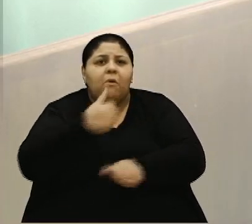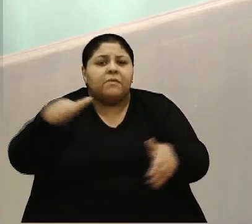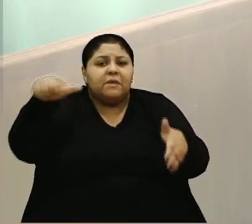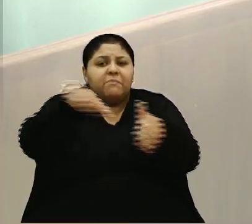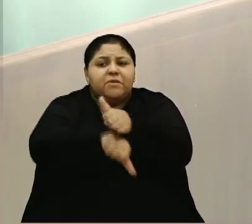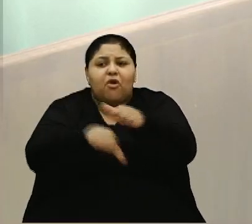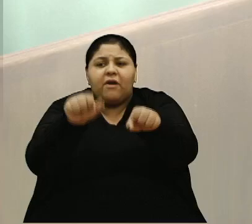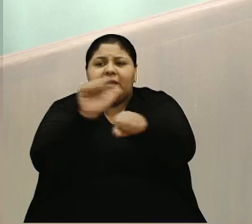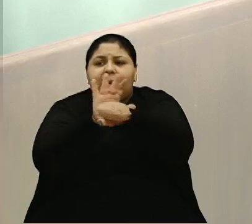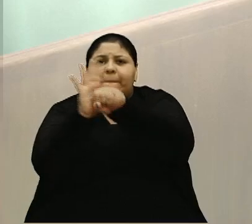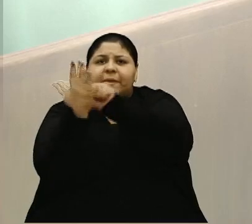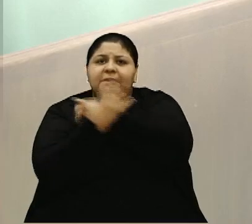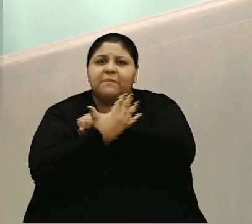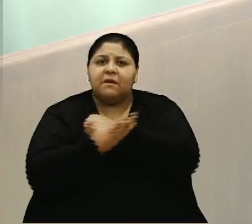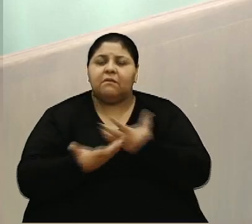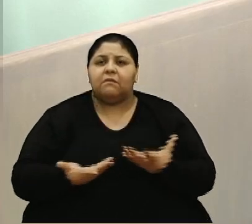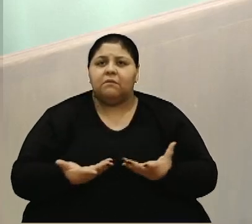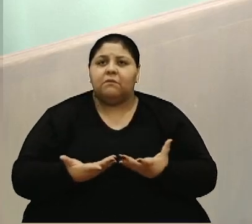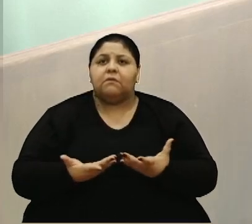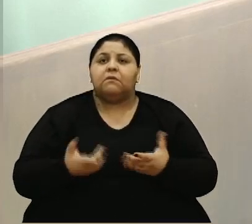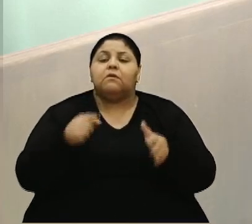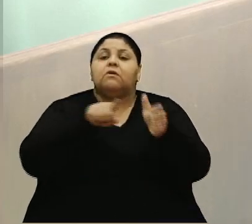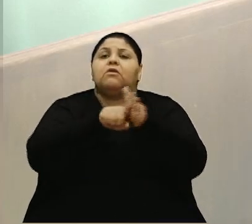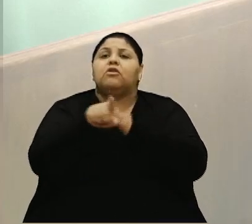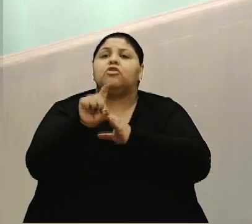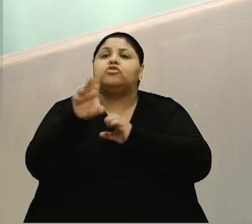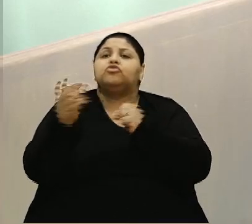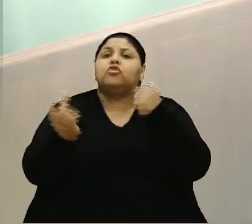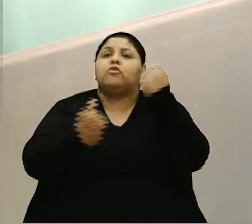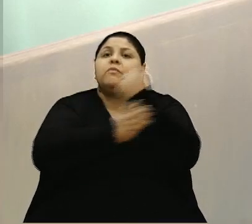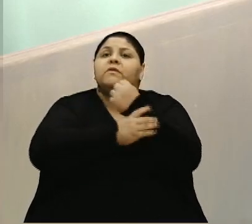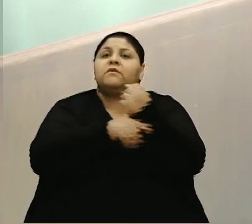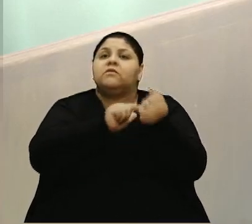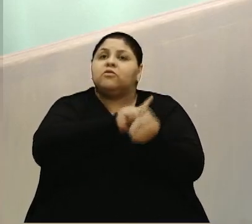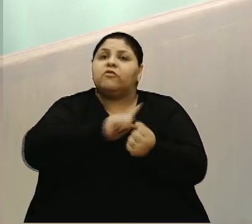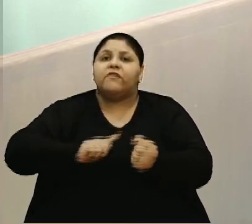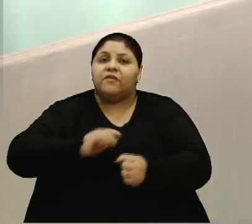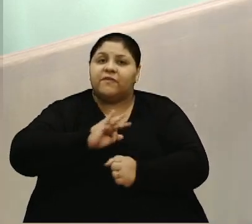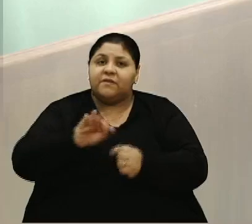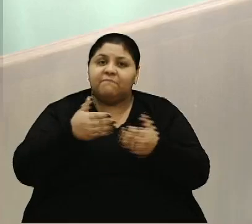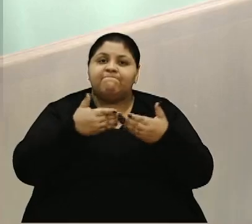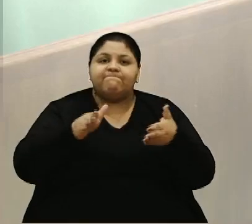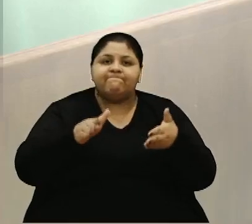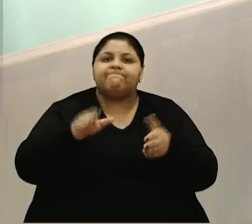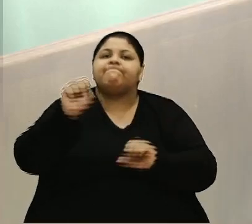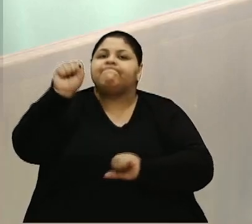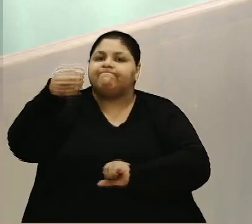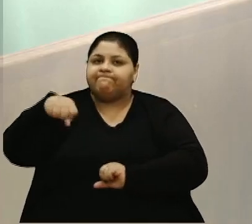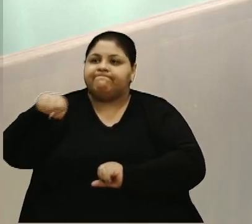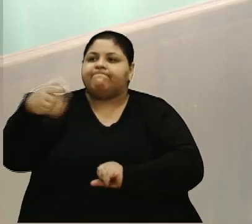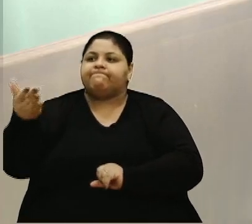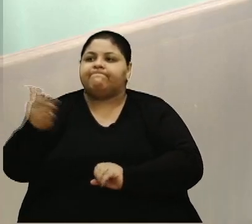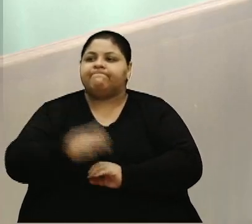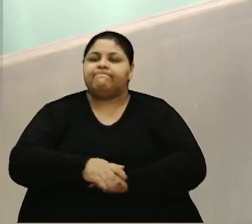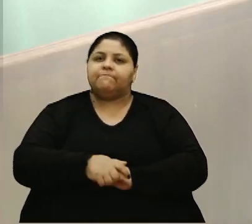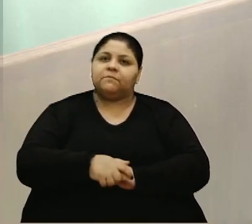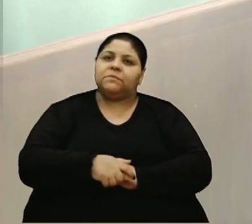pandemia. Pergunto, só com a garantia do governo federal para abrir? Sim.